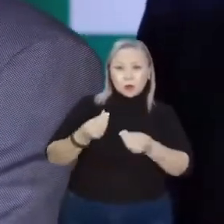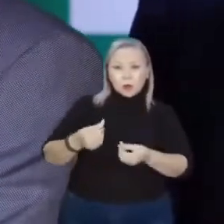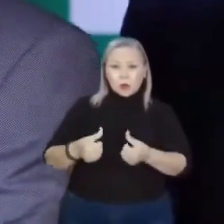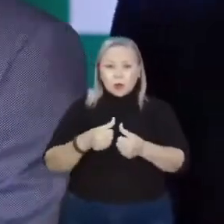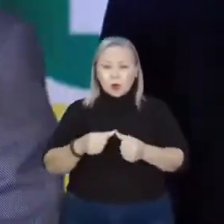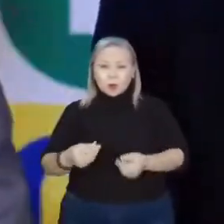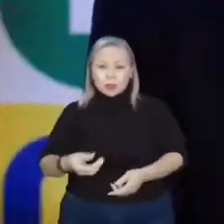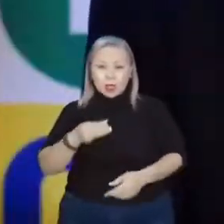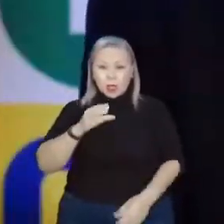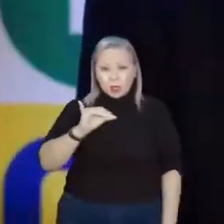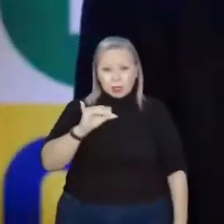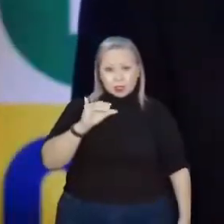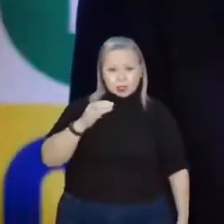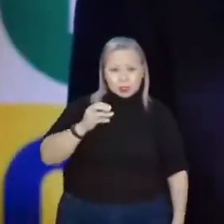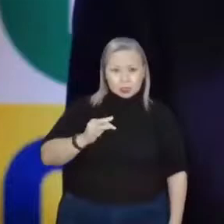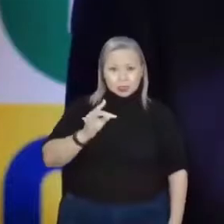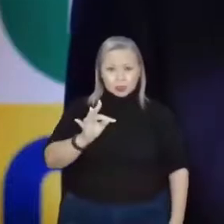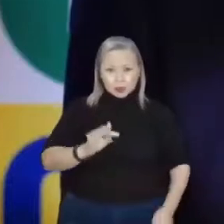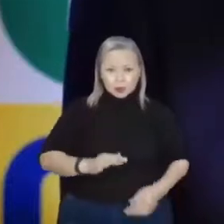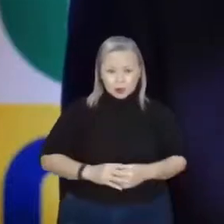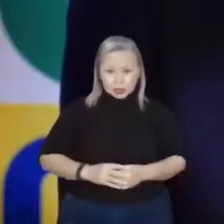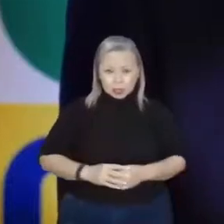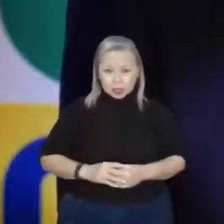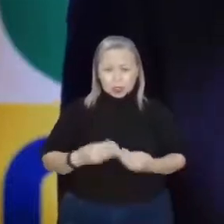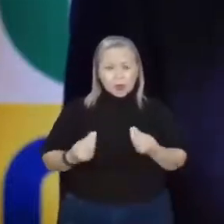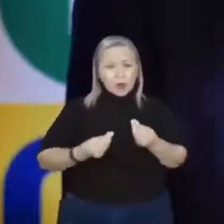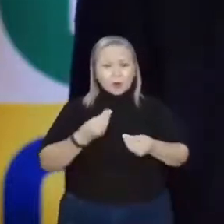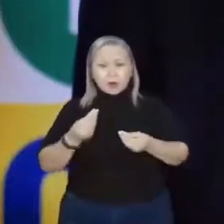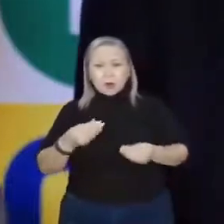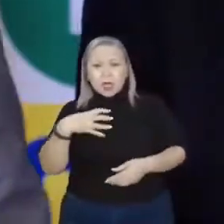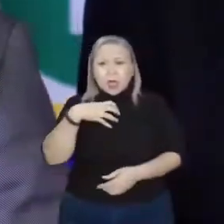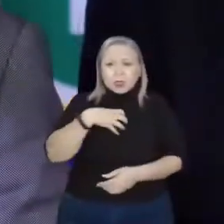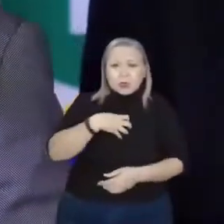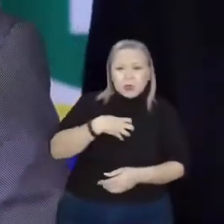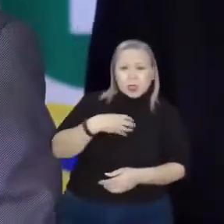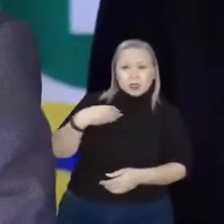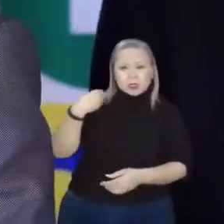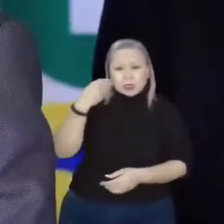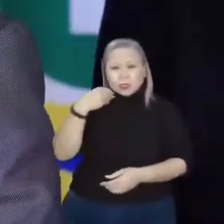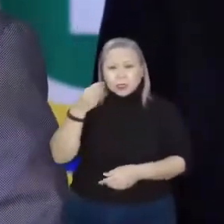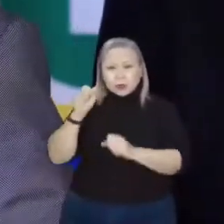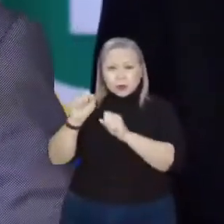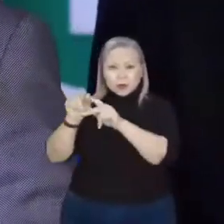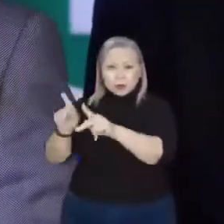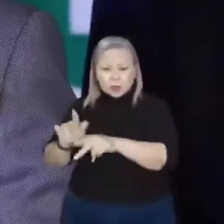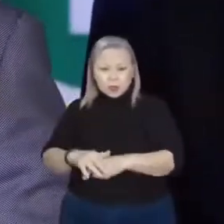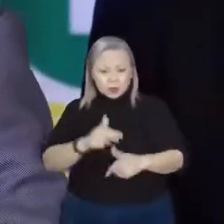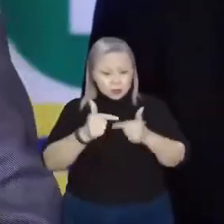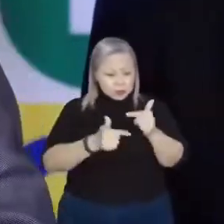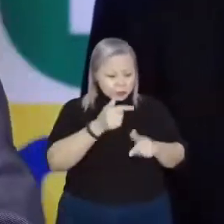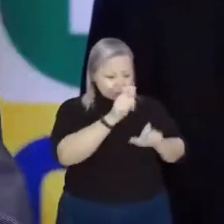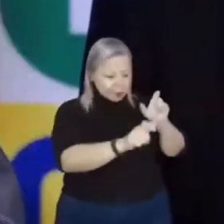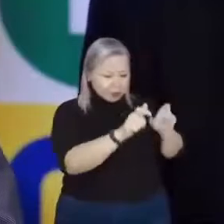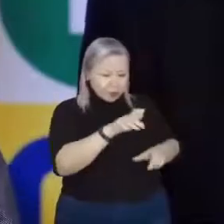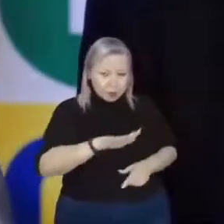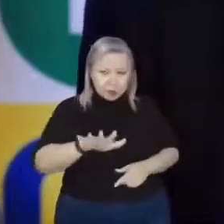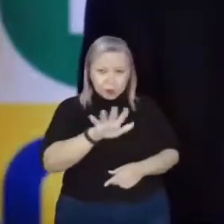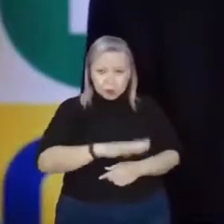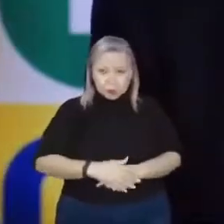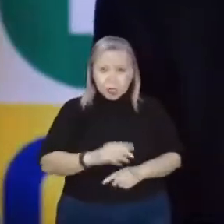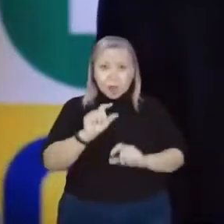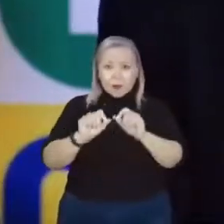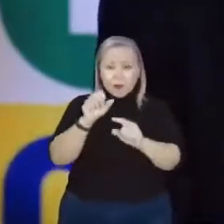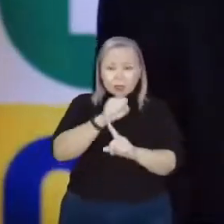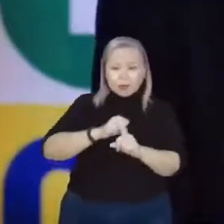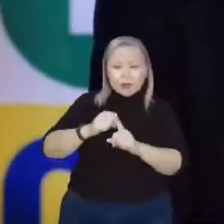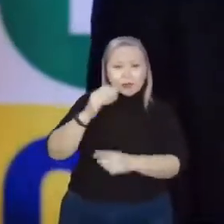tecnologia, como está a situação dos aposentados, como está a situação dos trabalhadores. Ou seja, para que a sociedade